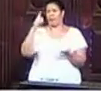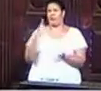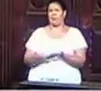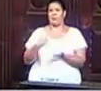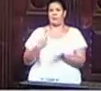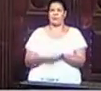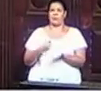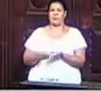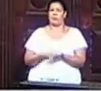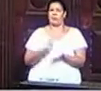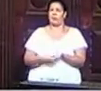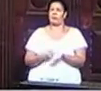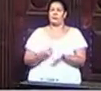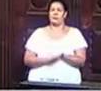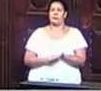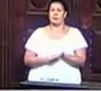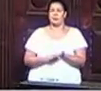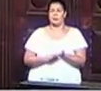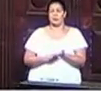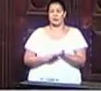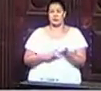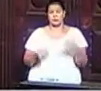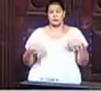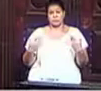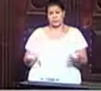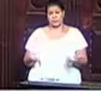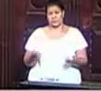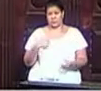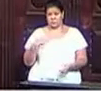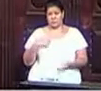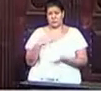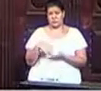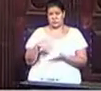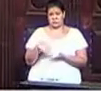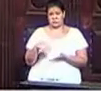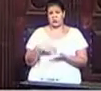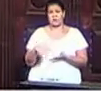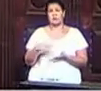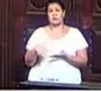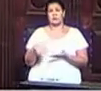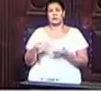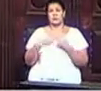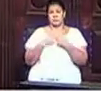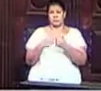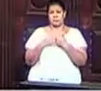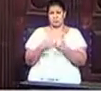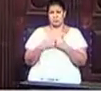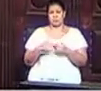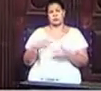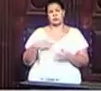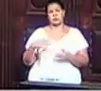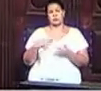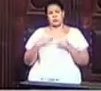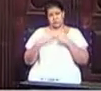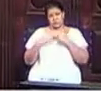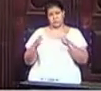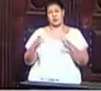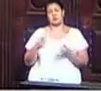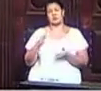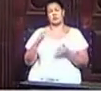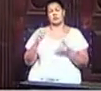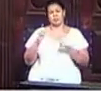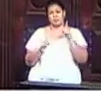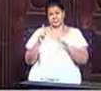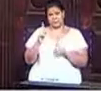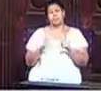coxa, para a operação desses serviços. Eu, como secretário de Transporte, iniciei o planejamento da licitação,